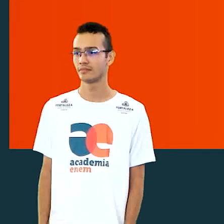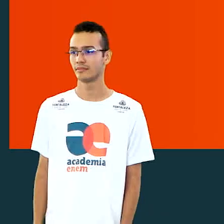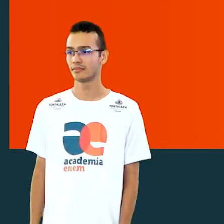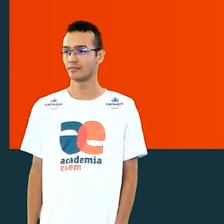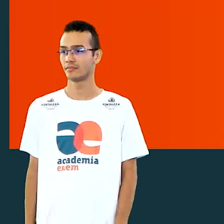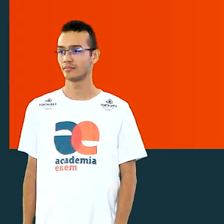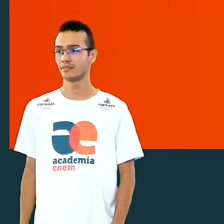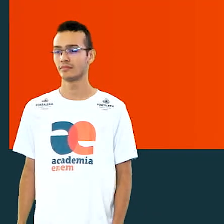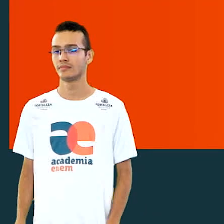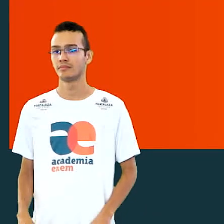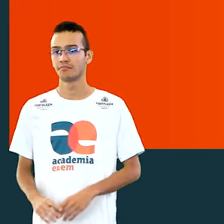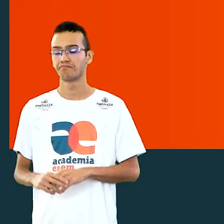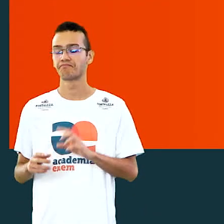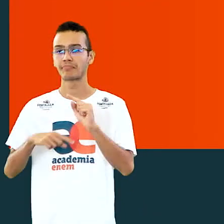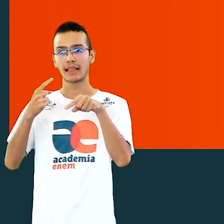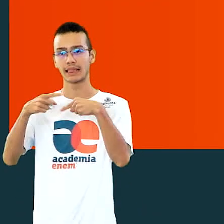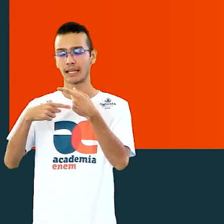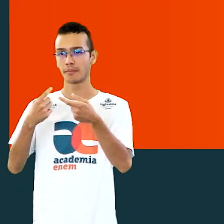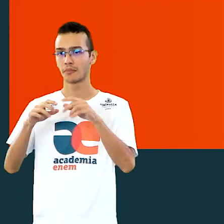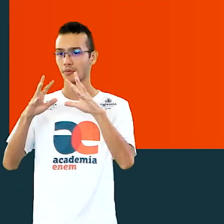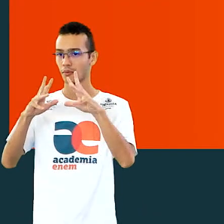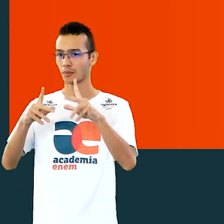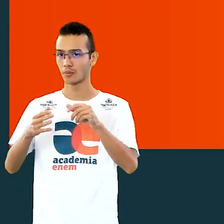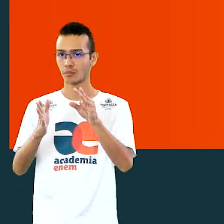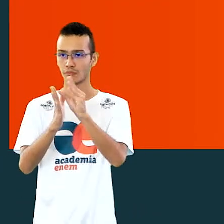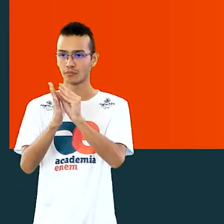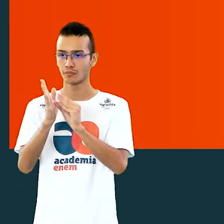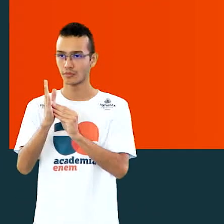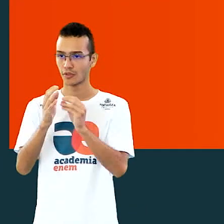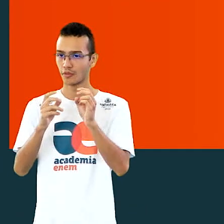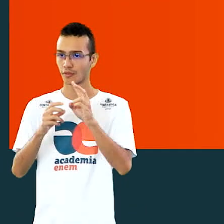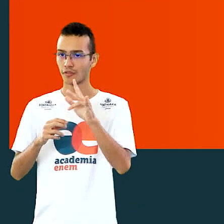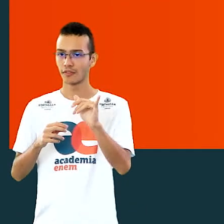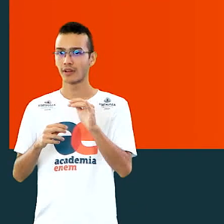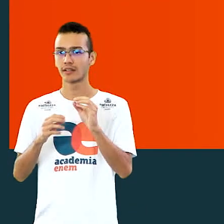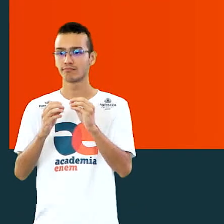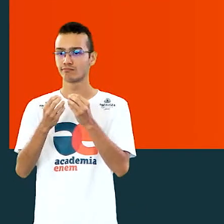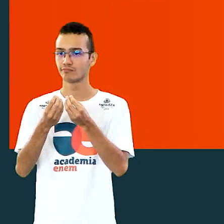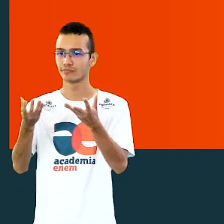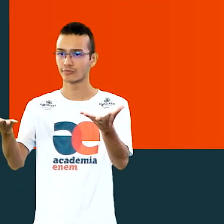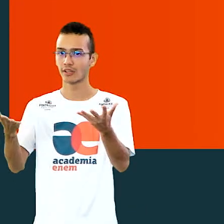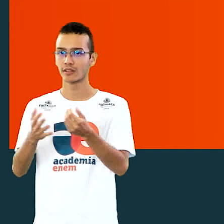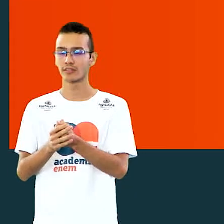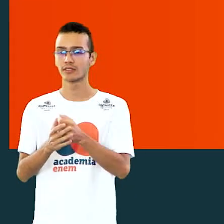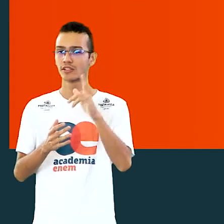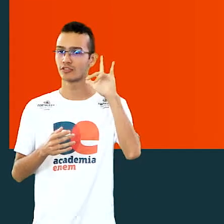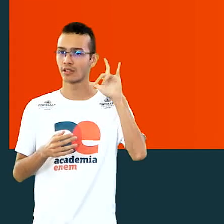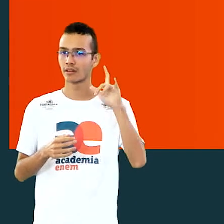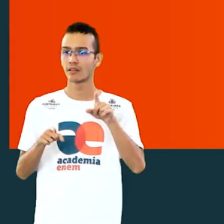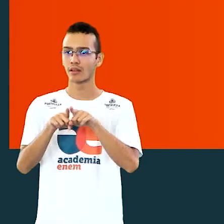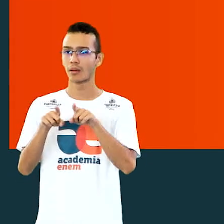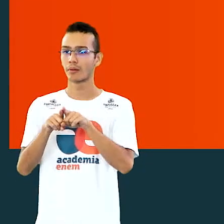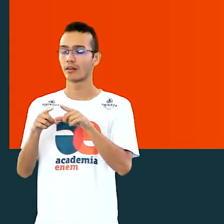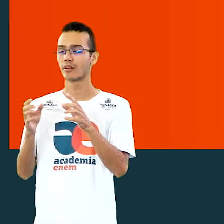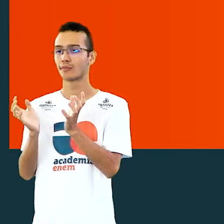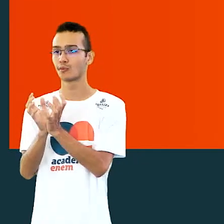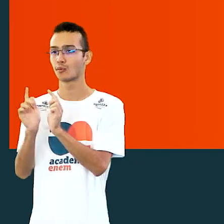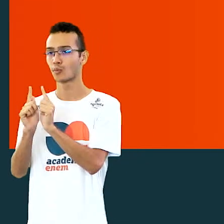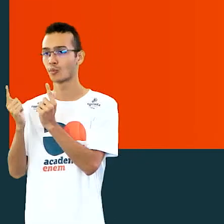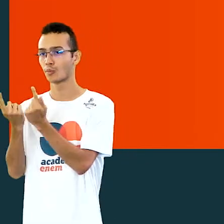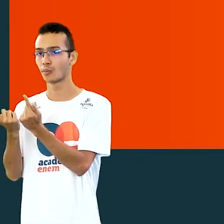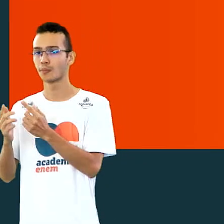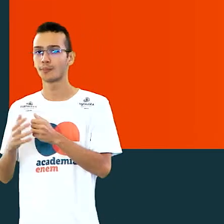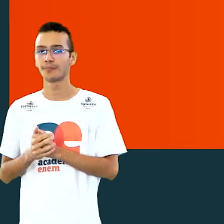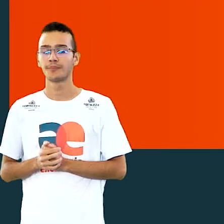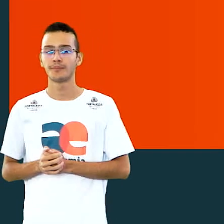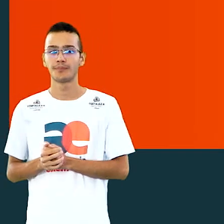na plataforma do Academia Enem, tá? Lá no Instagram, como no grupo, tá certo? E também eu vou